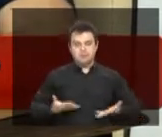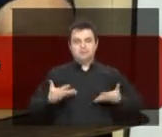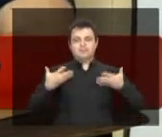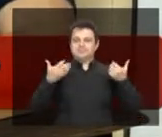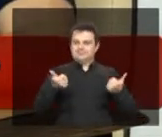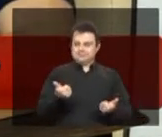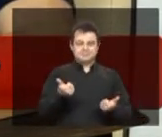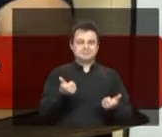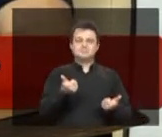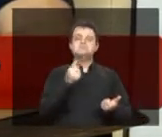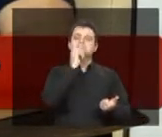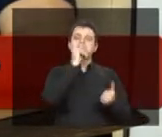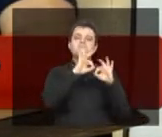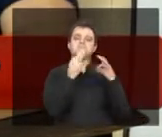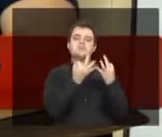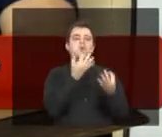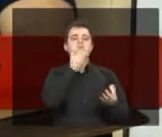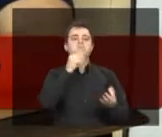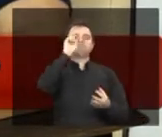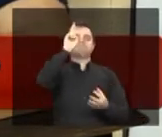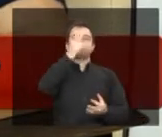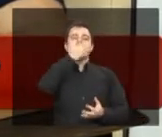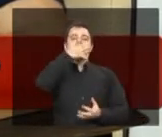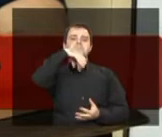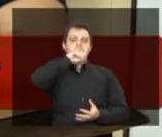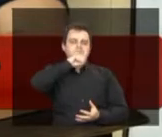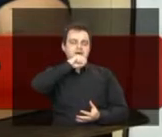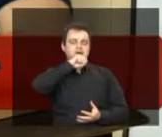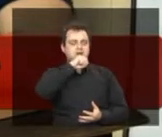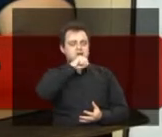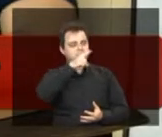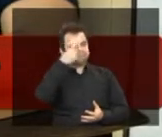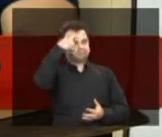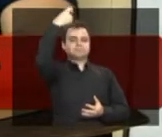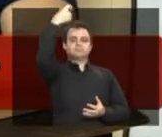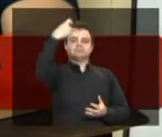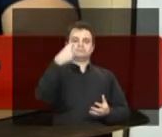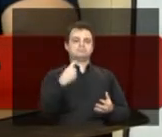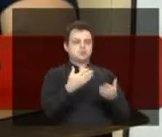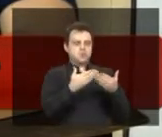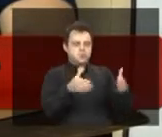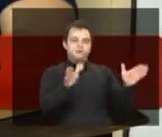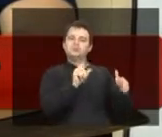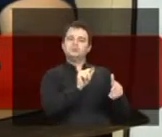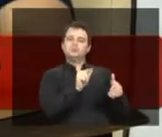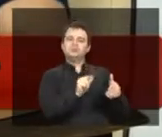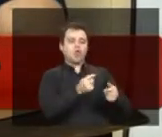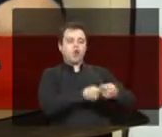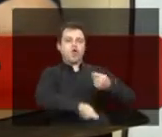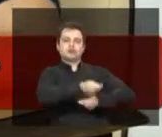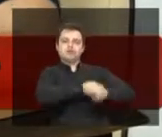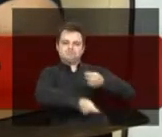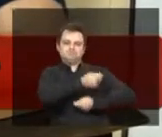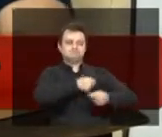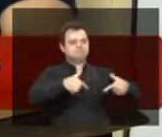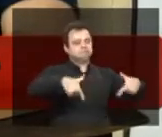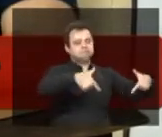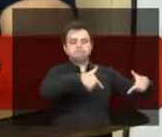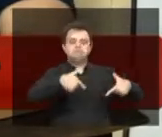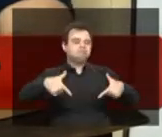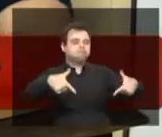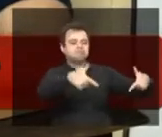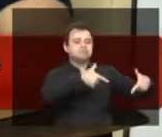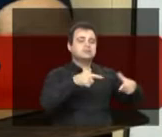família que quer trabalhar, ter liberdade, ele abre lá uma portinha, mas que ele tenha também a legalidade dos outros alvarás.